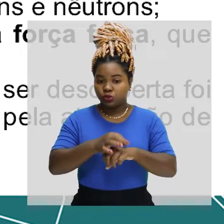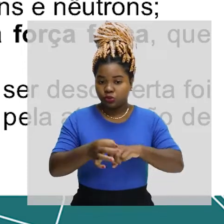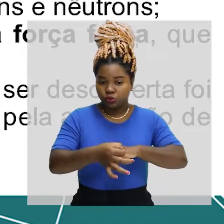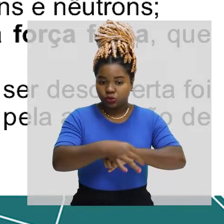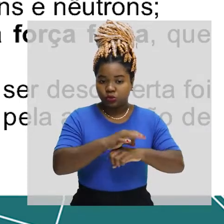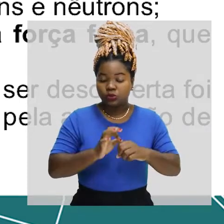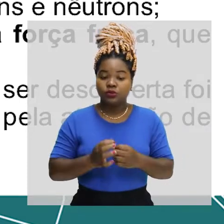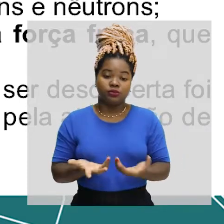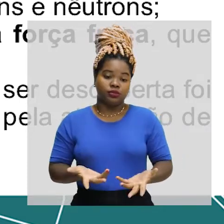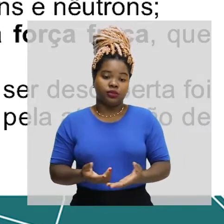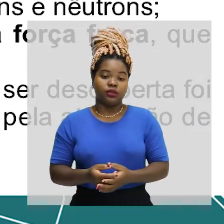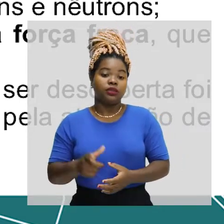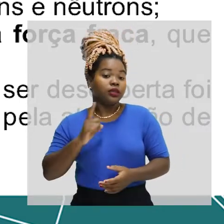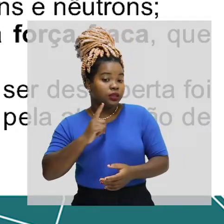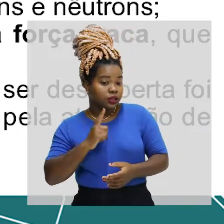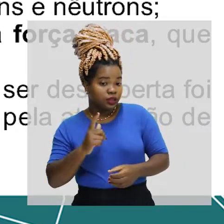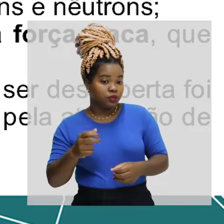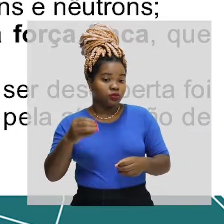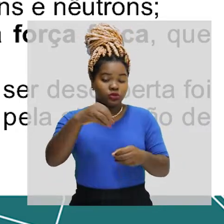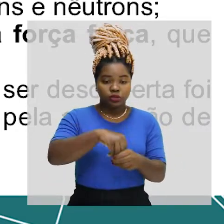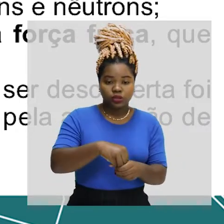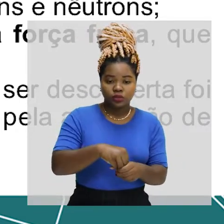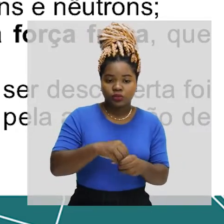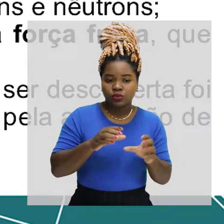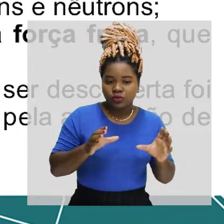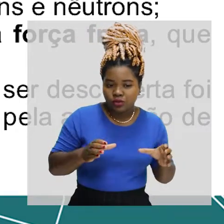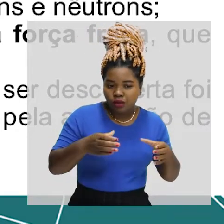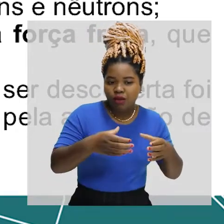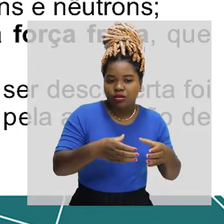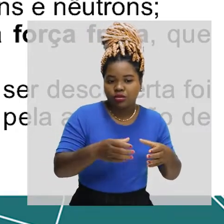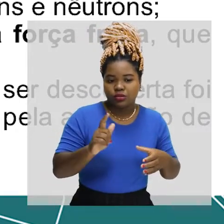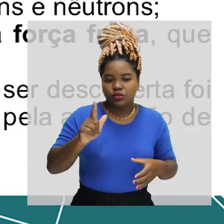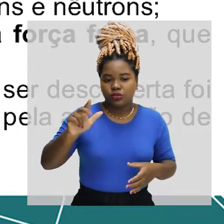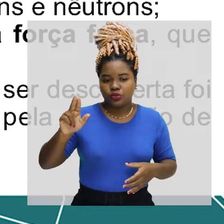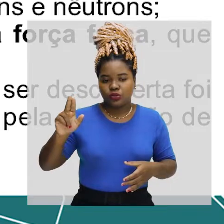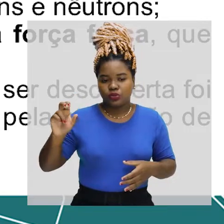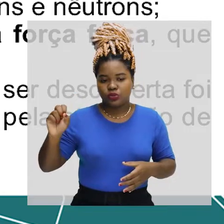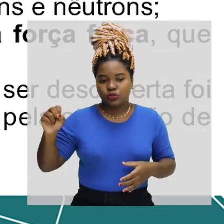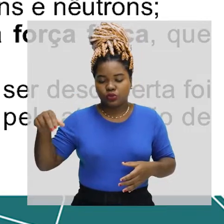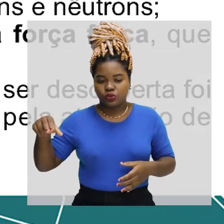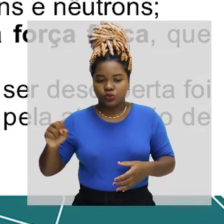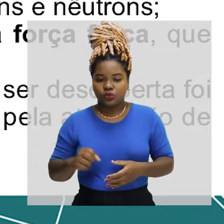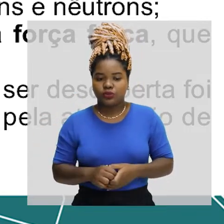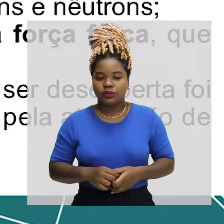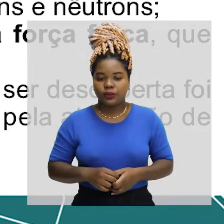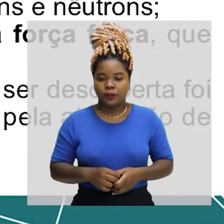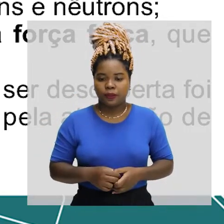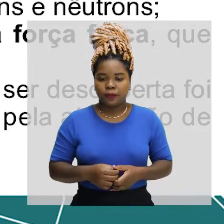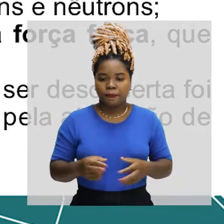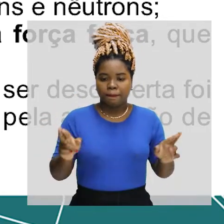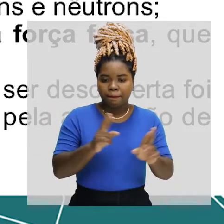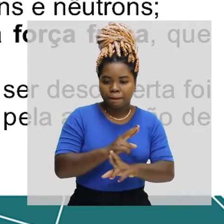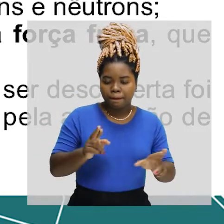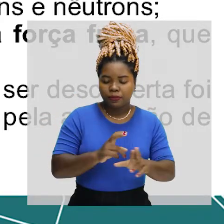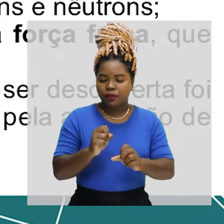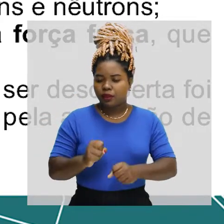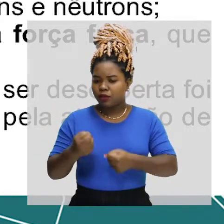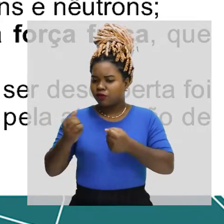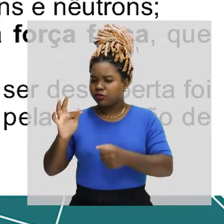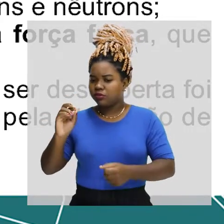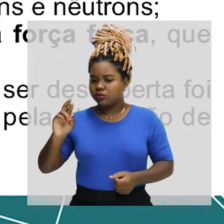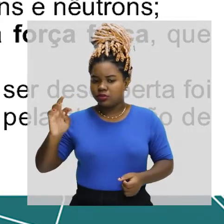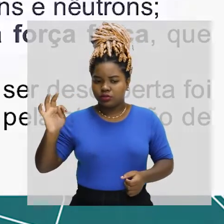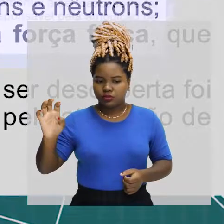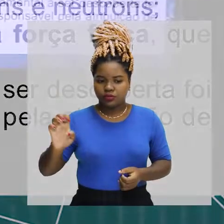temos ali a presença desses gluons, tá certo? Então os gluons são essas mediadoras da força forte,